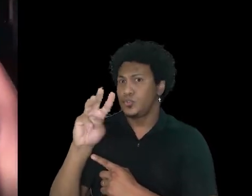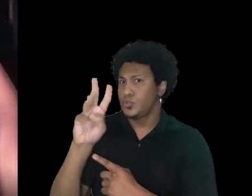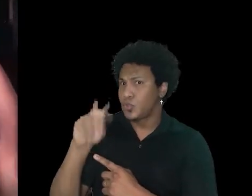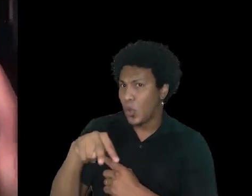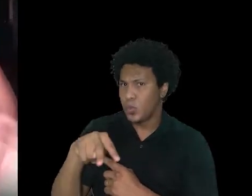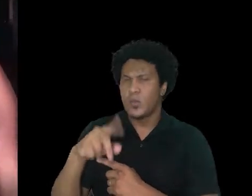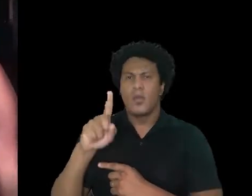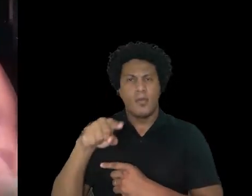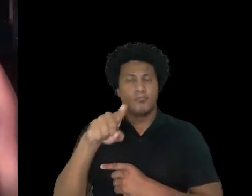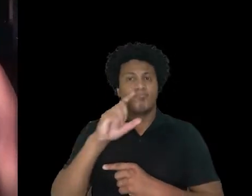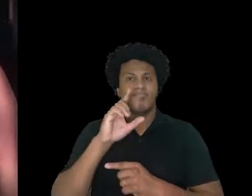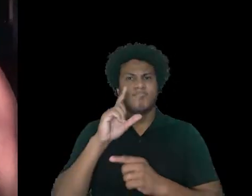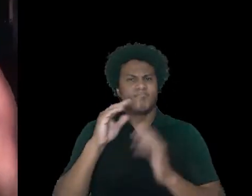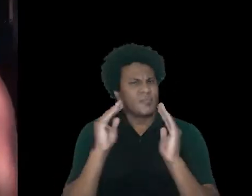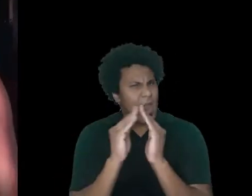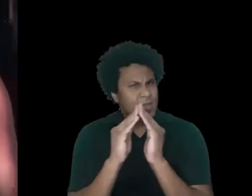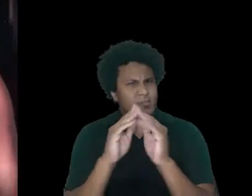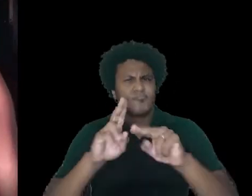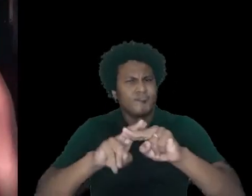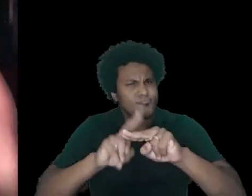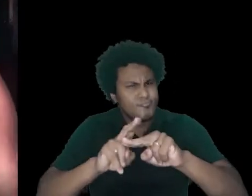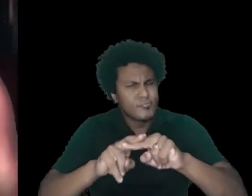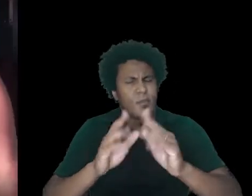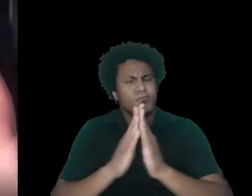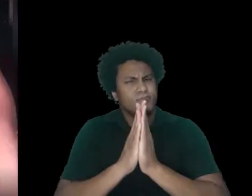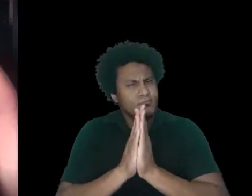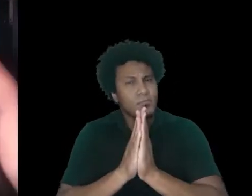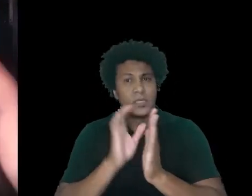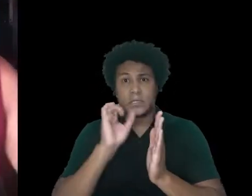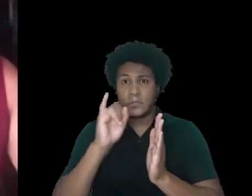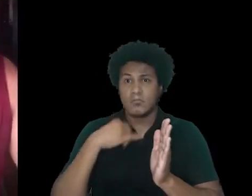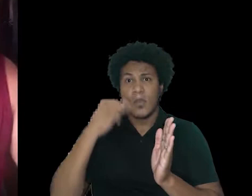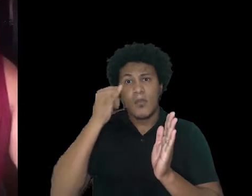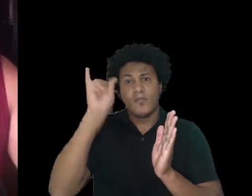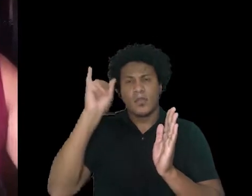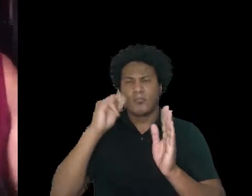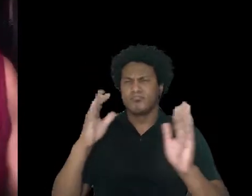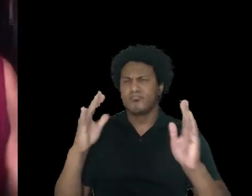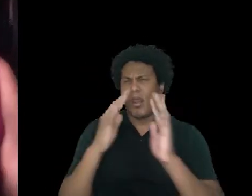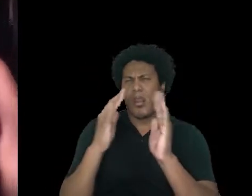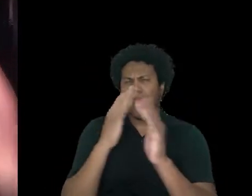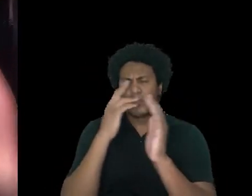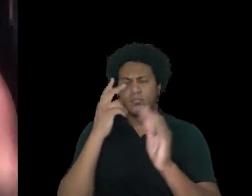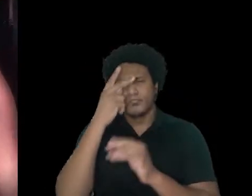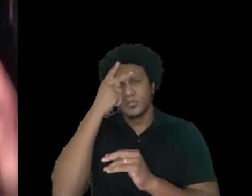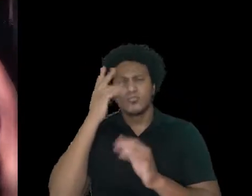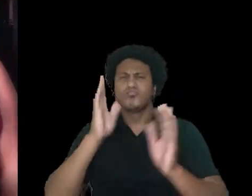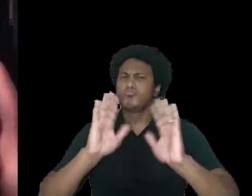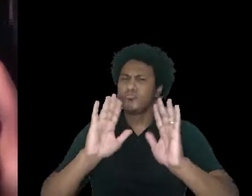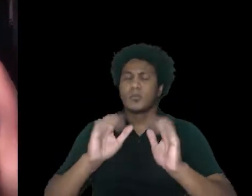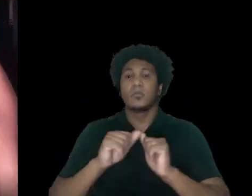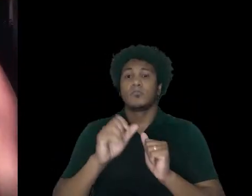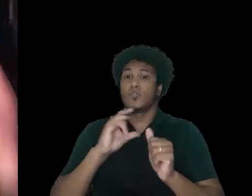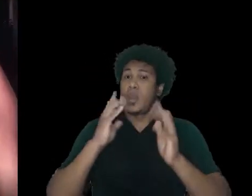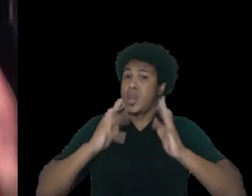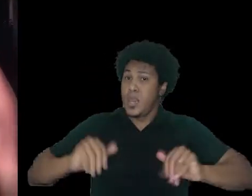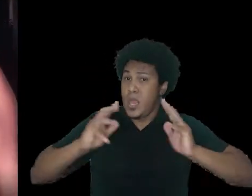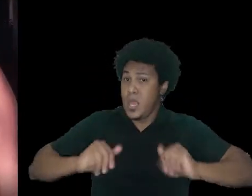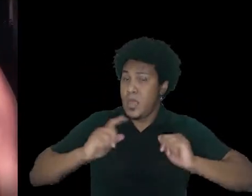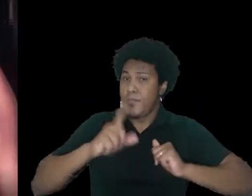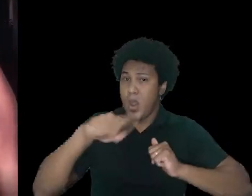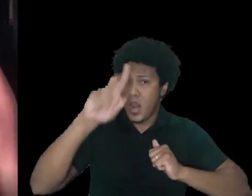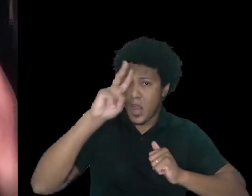casa se for realmente essencial. Se puder, fique em casa. Use máscara, mantenha a